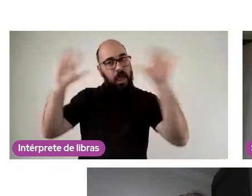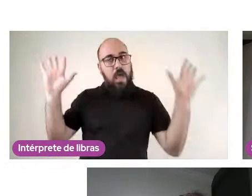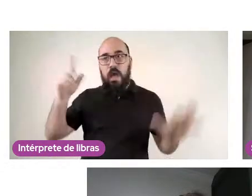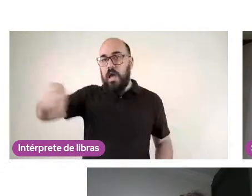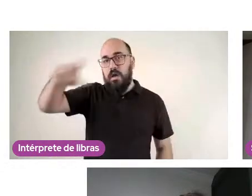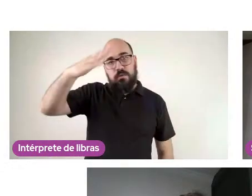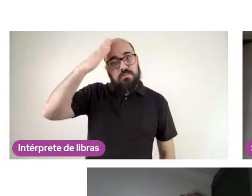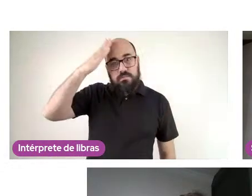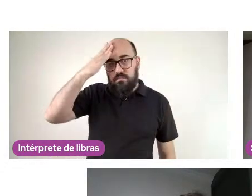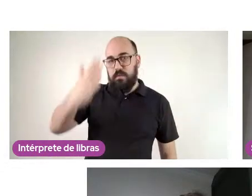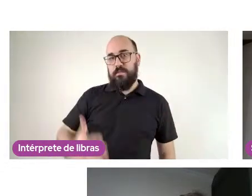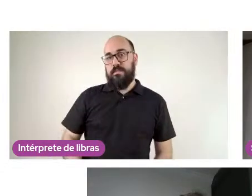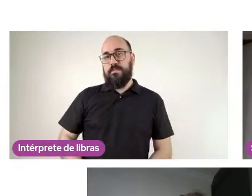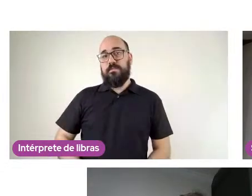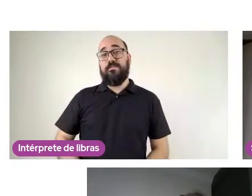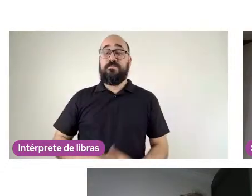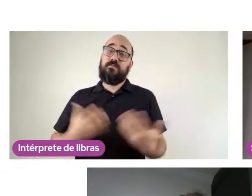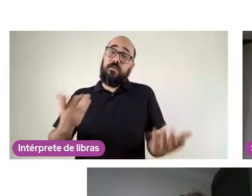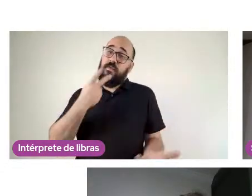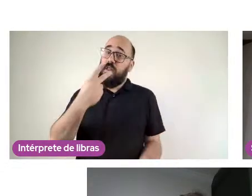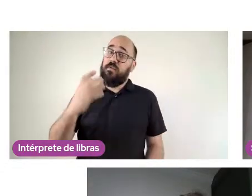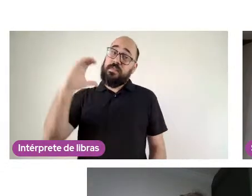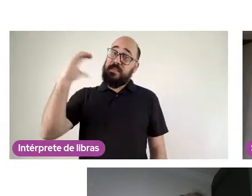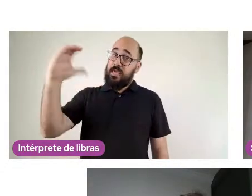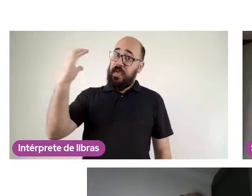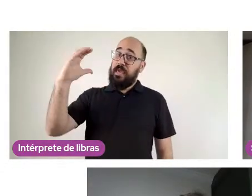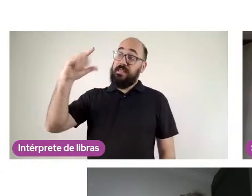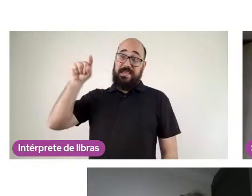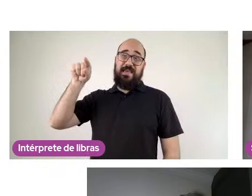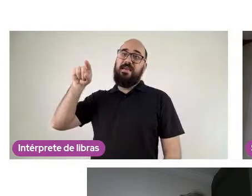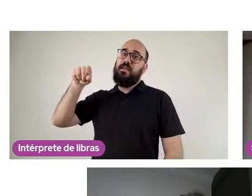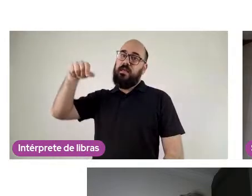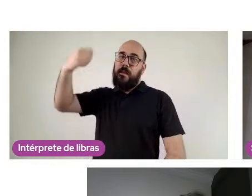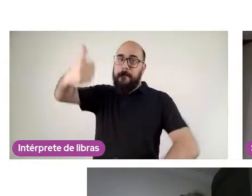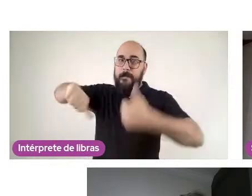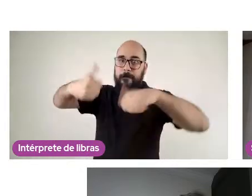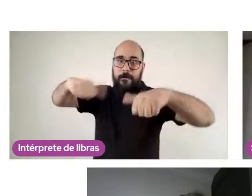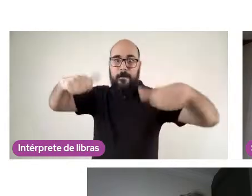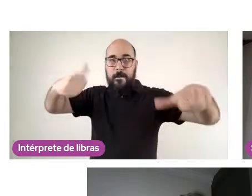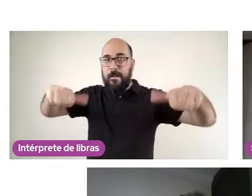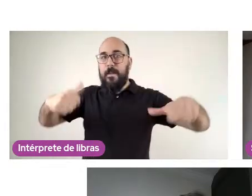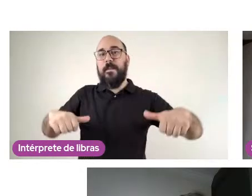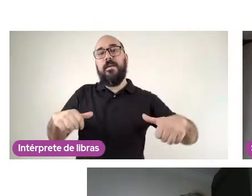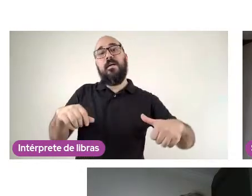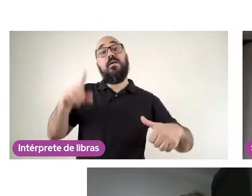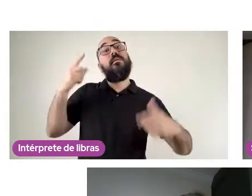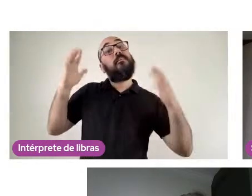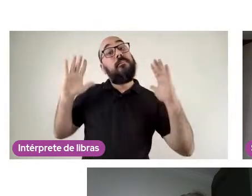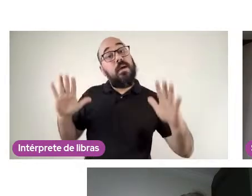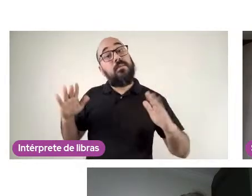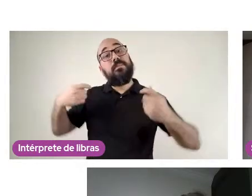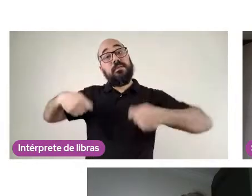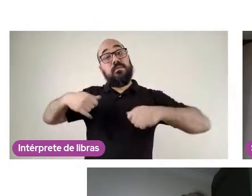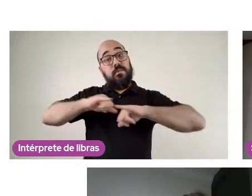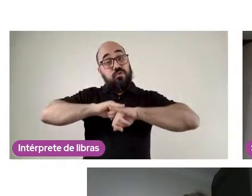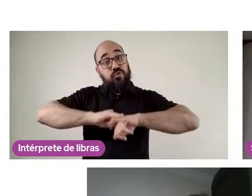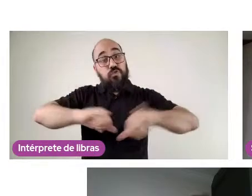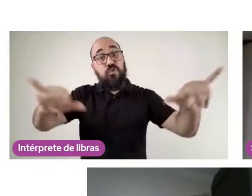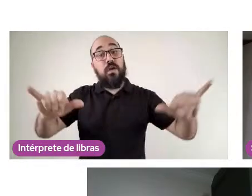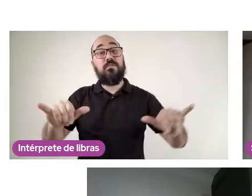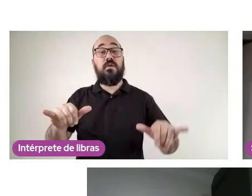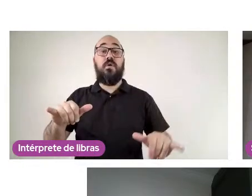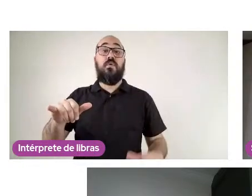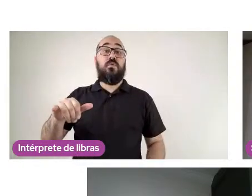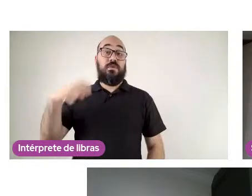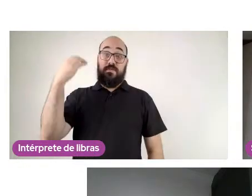da ciência. A ciência é crível. A gente tem que trabalhar mais a divulgação da ciência. A ciência séria, ela